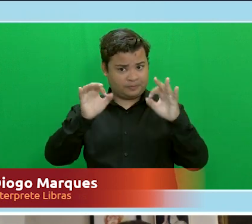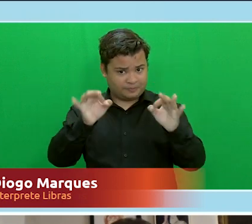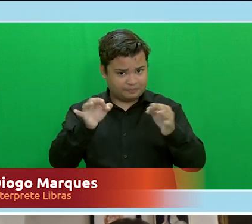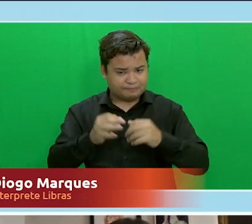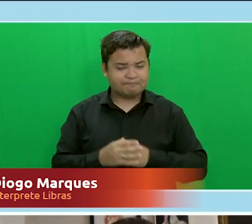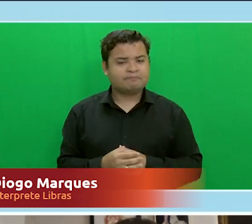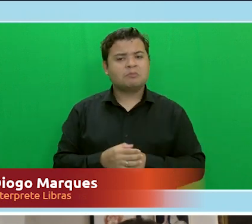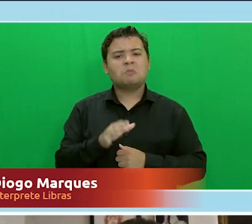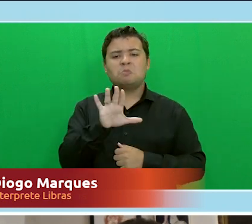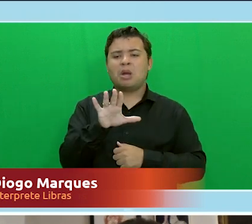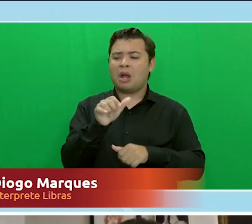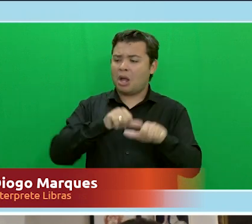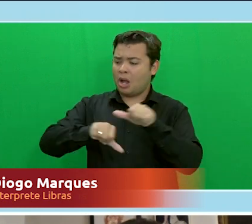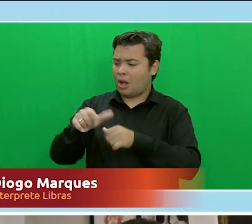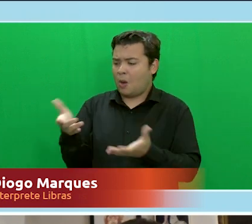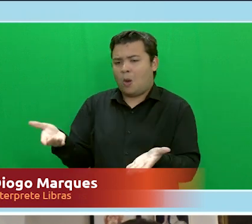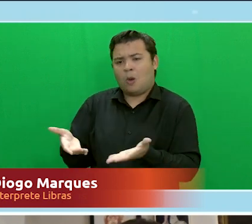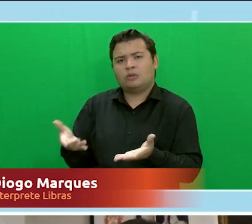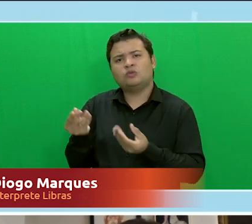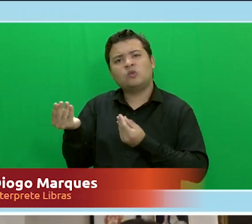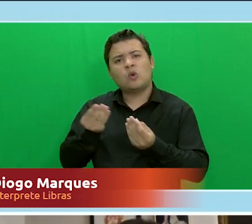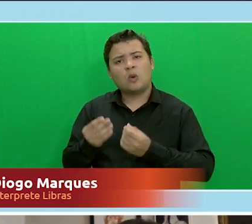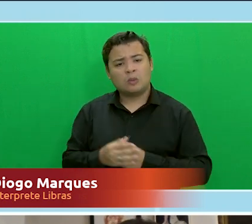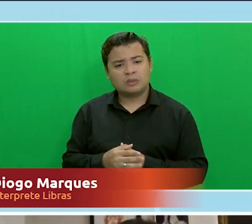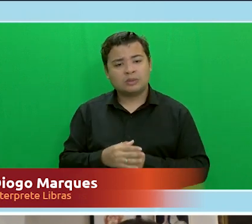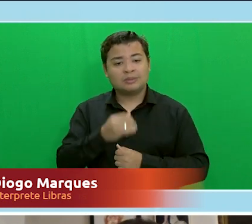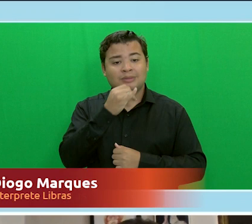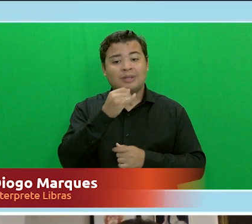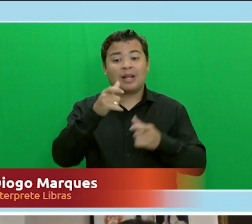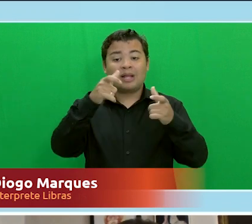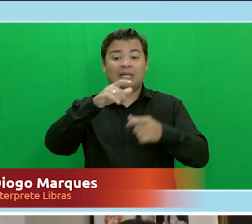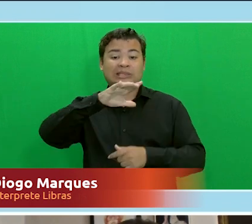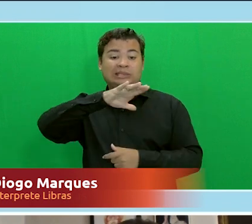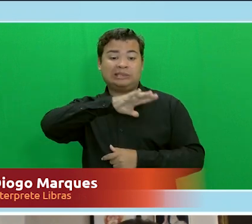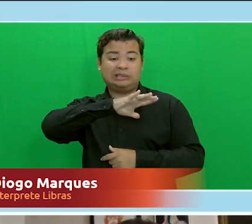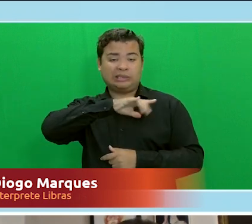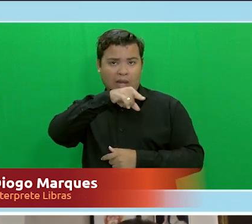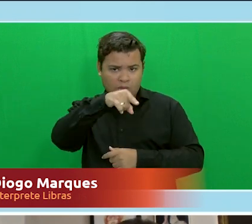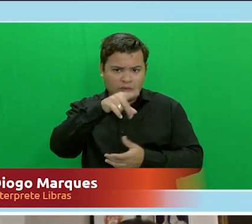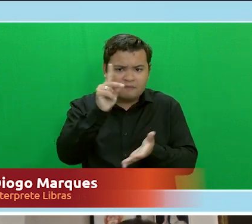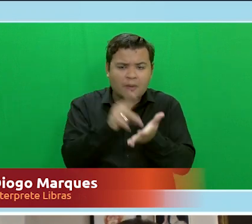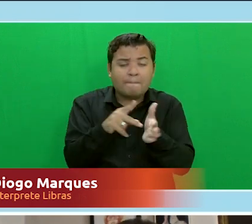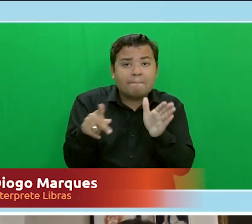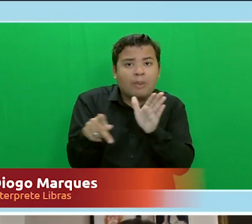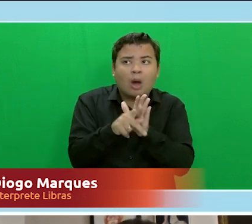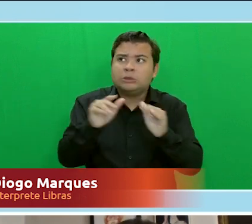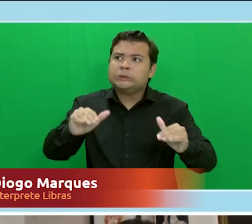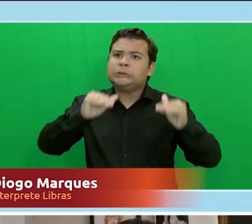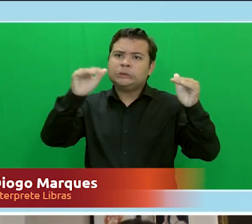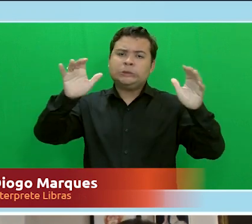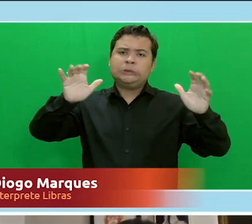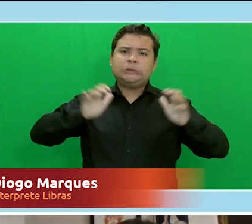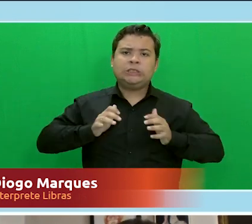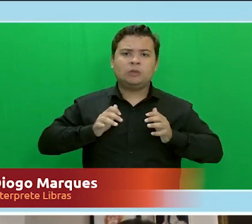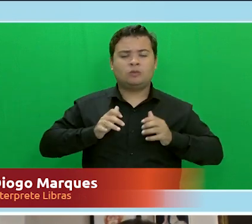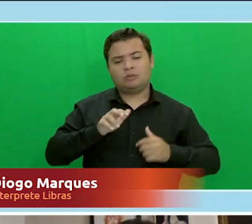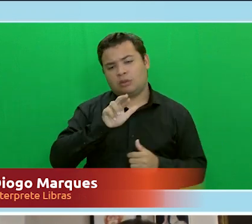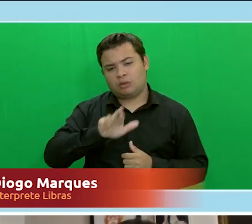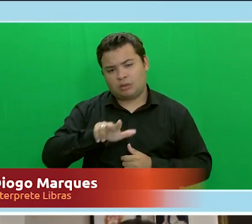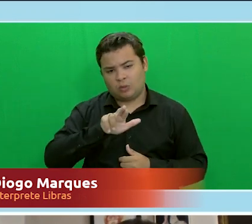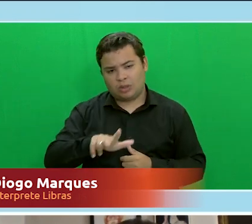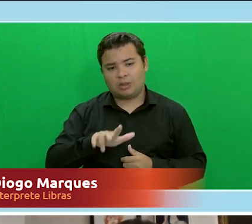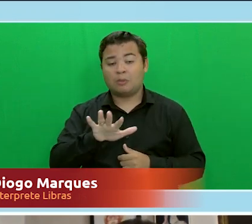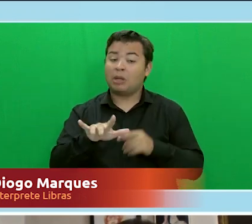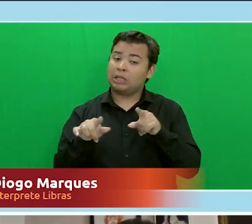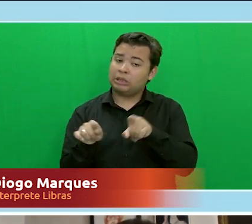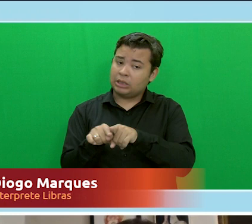da fala da senhora. E hoje em dia, a gente vê que o centro já não é mais o local também da elite, né? Mas que também não